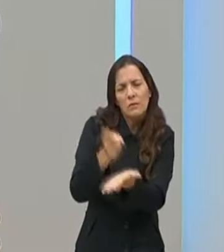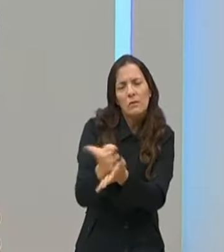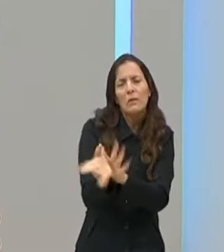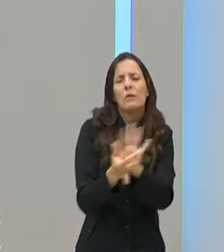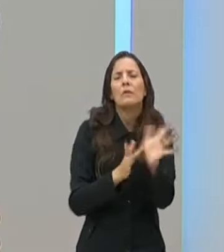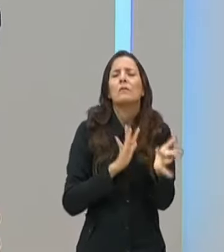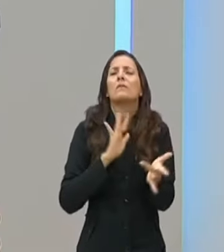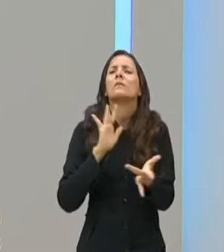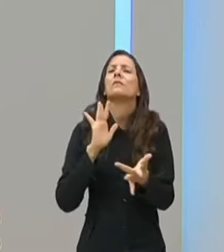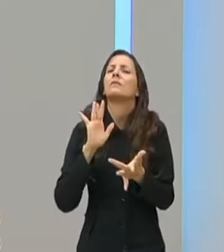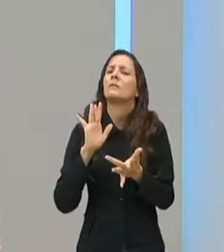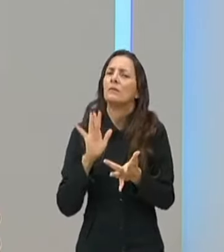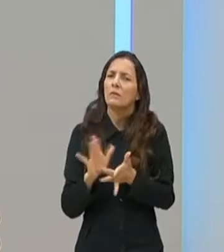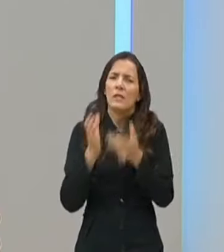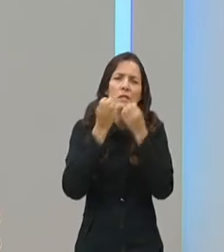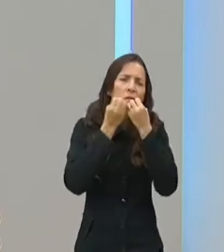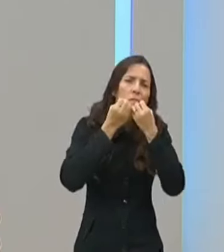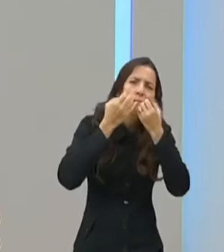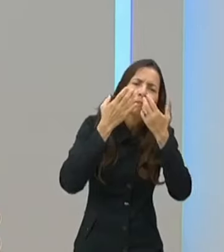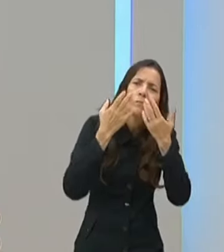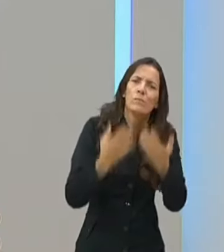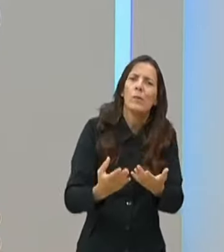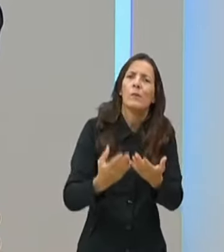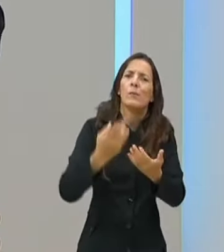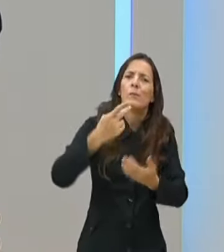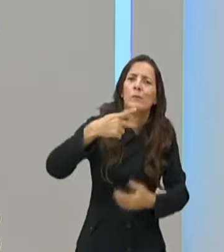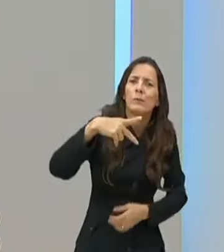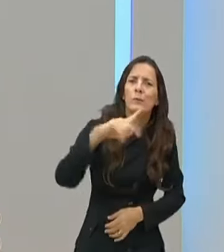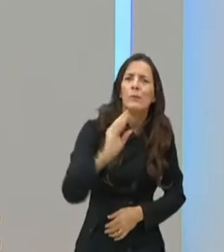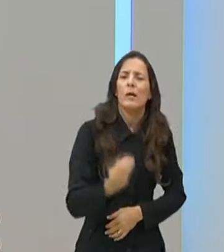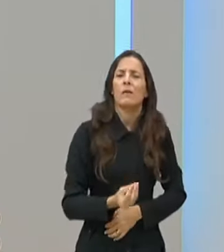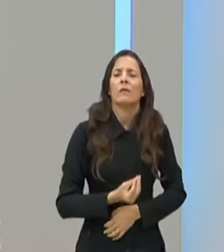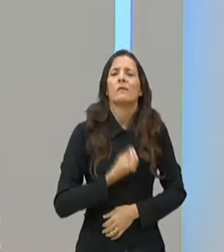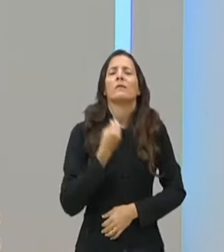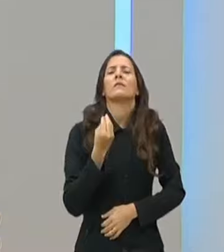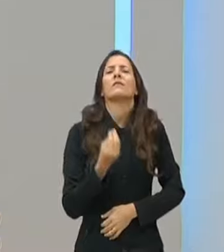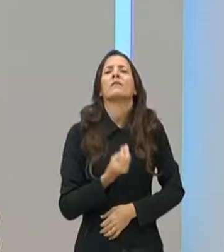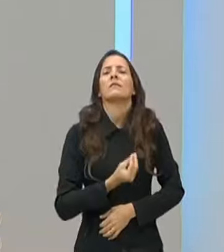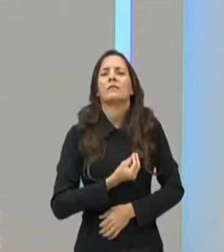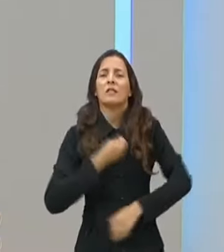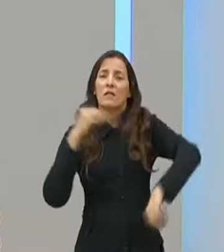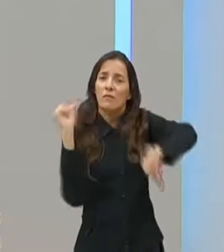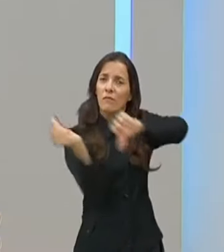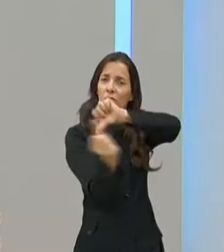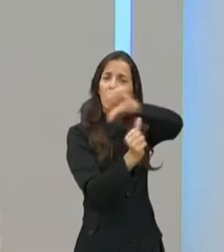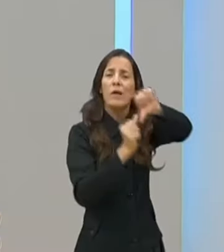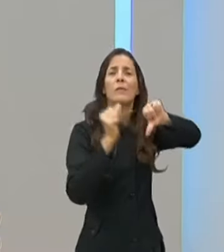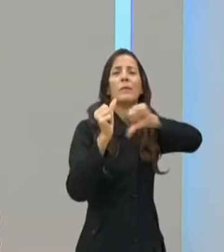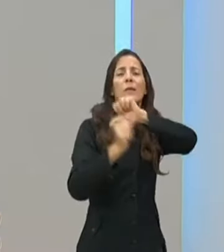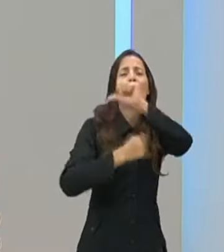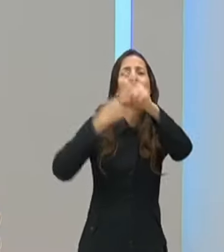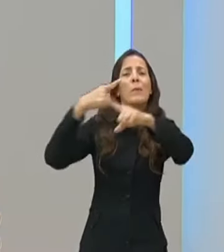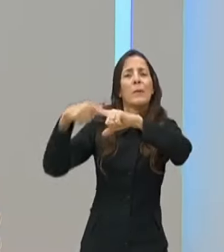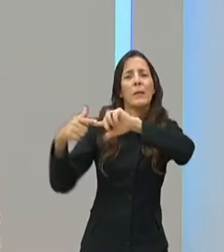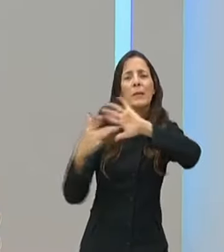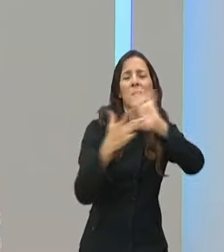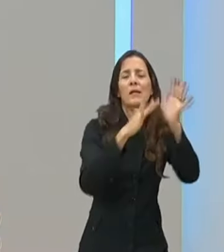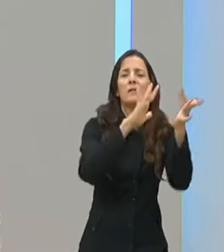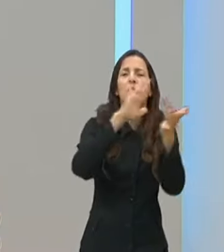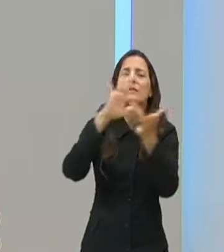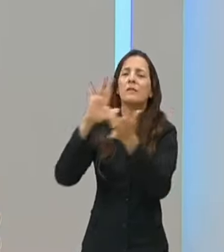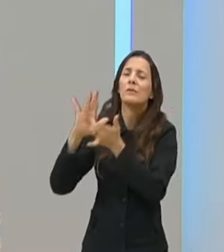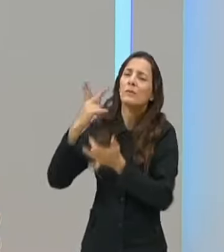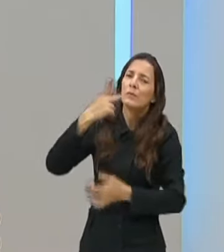vai valer a pena. Deus mostrará o resultado se você